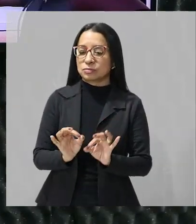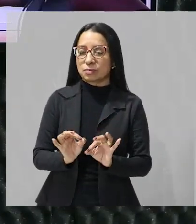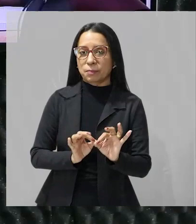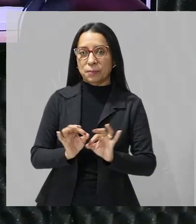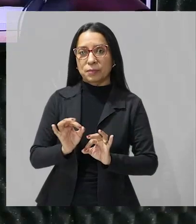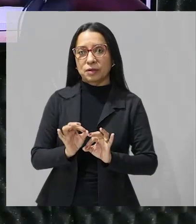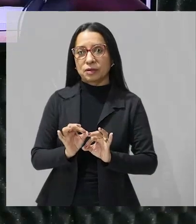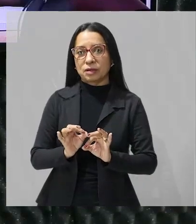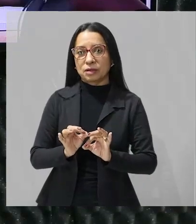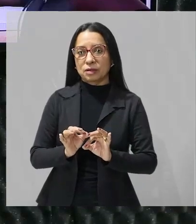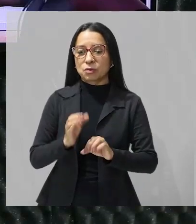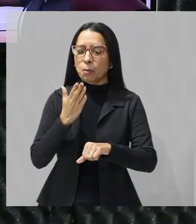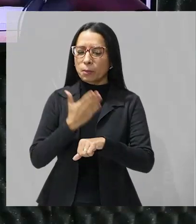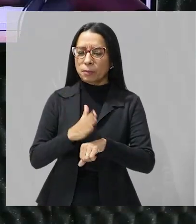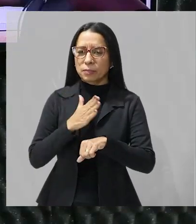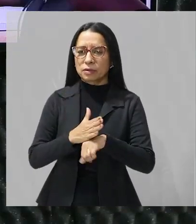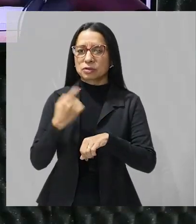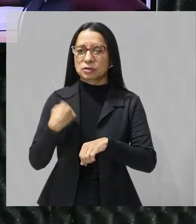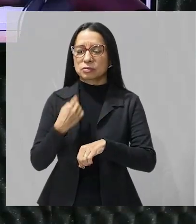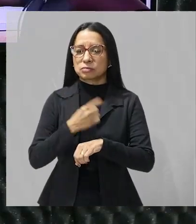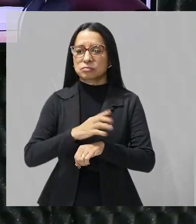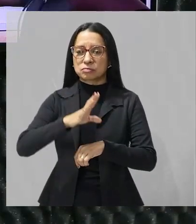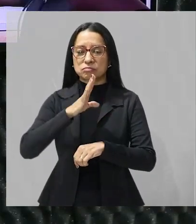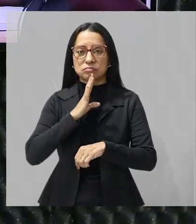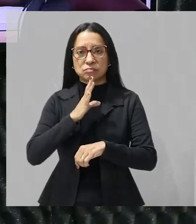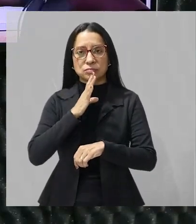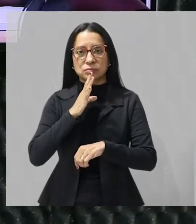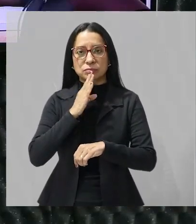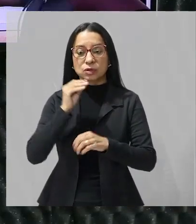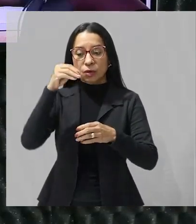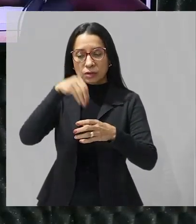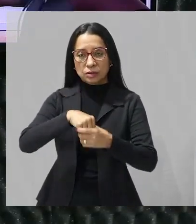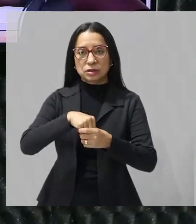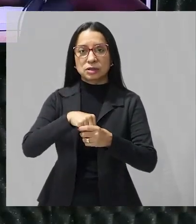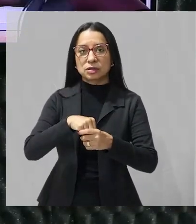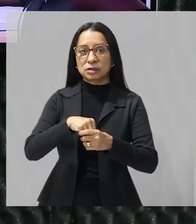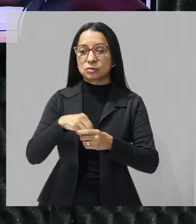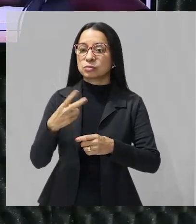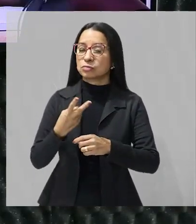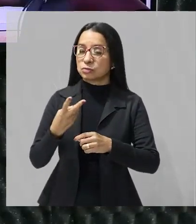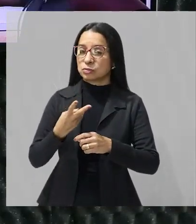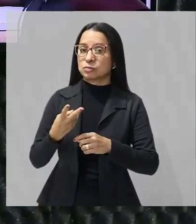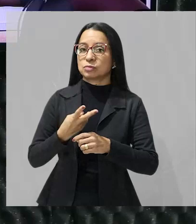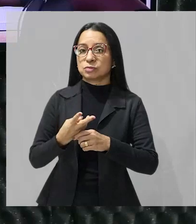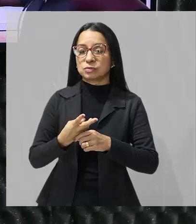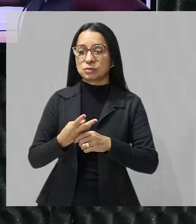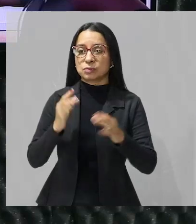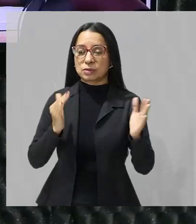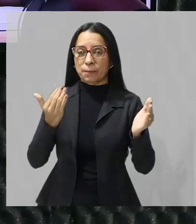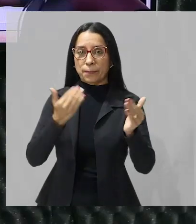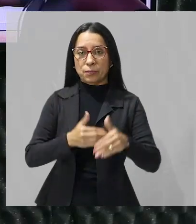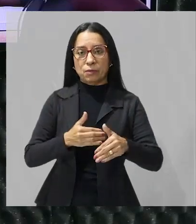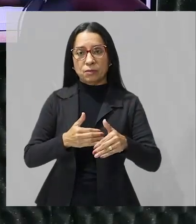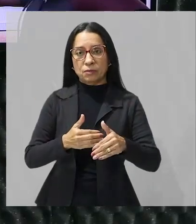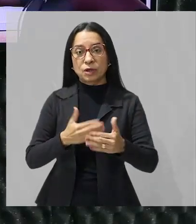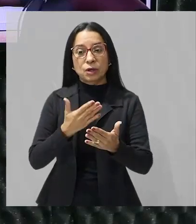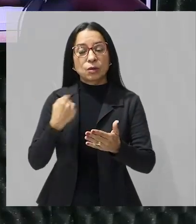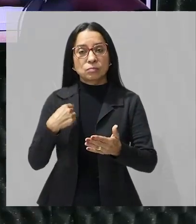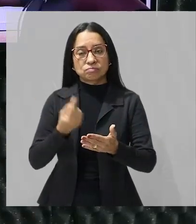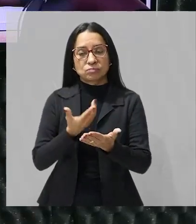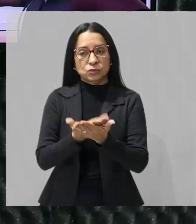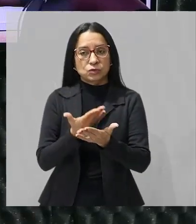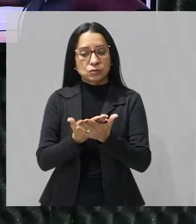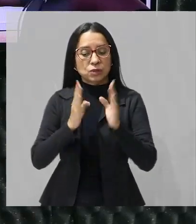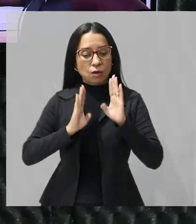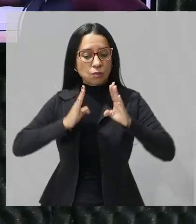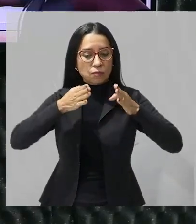preparando, aperfeiçoando o nosso conhecimento dentro desses dois exames, tá? Nosso estudo é com foco nesses dois exames,